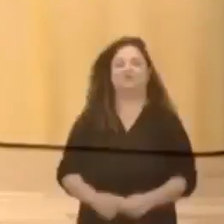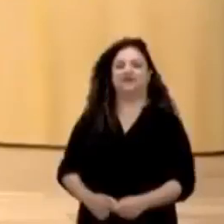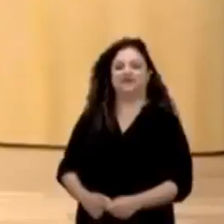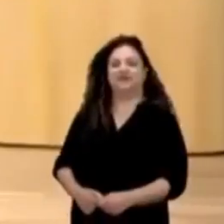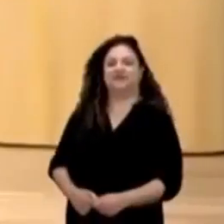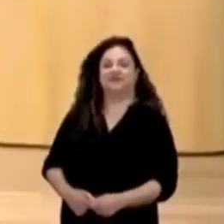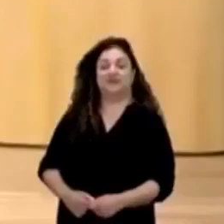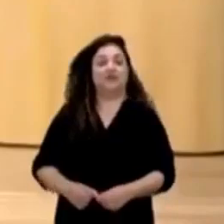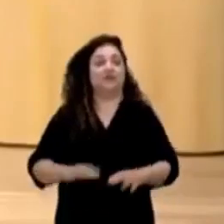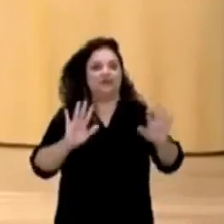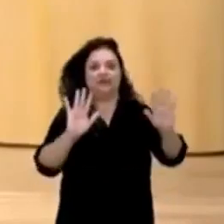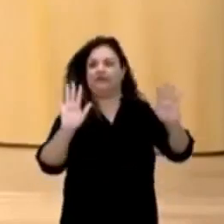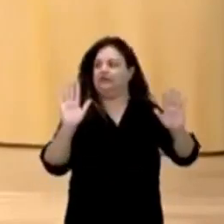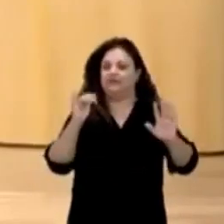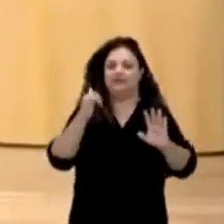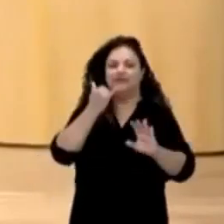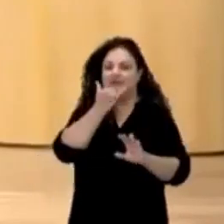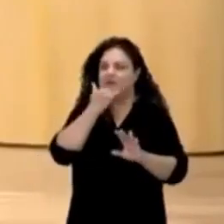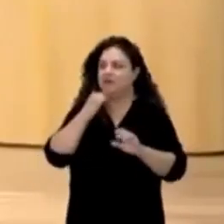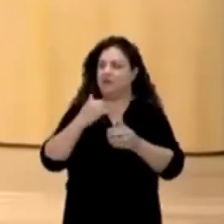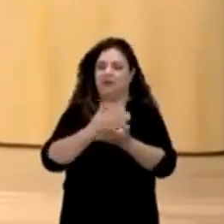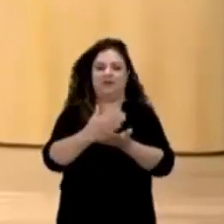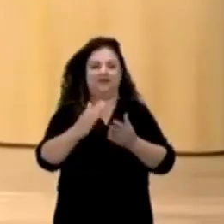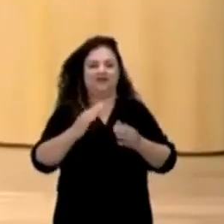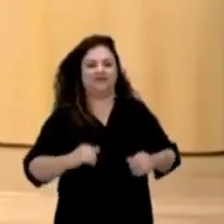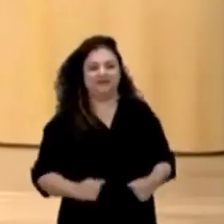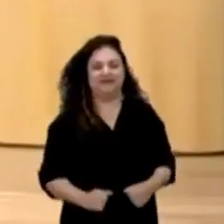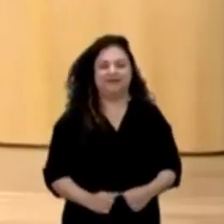Oh, tá começando já.